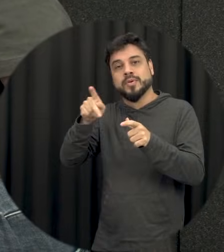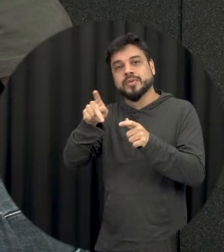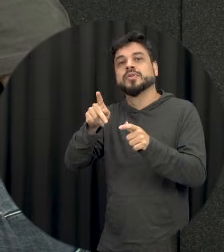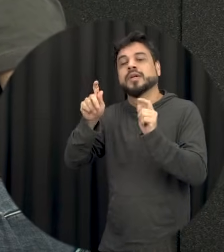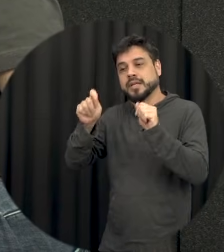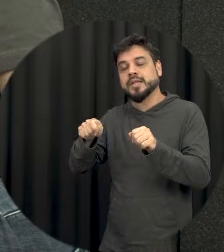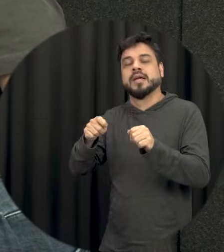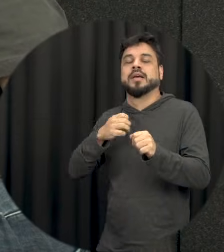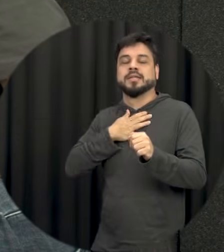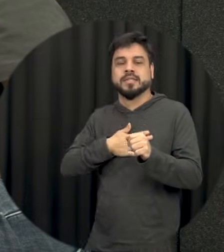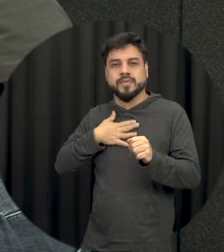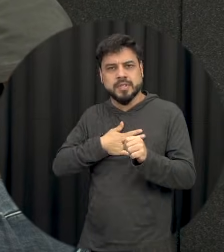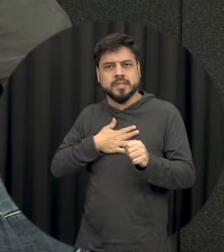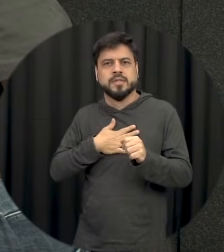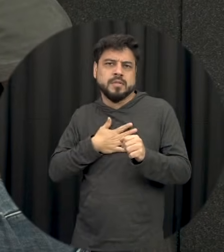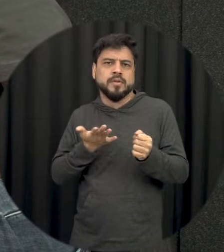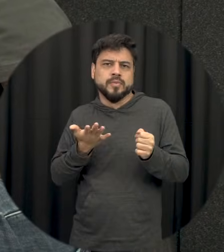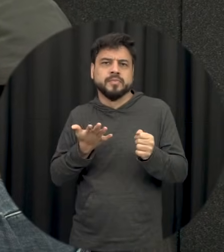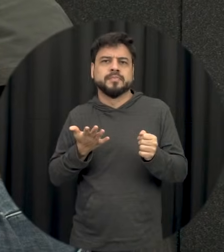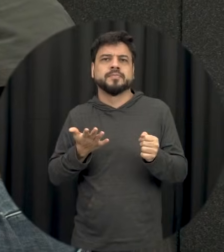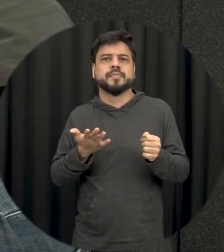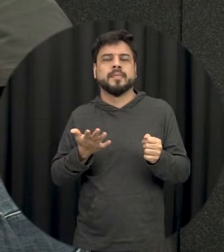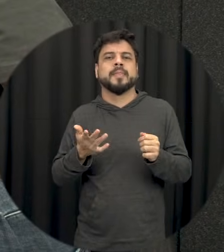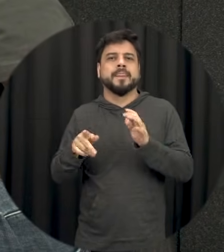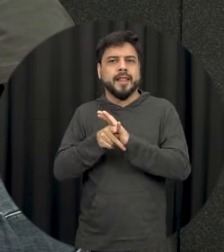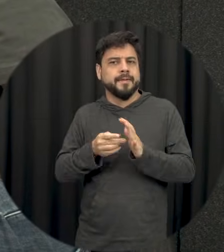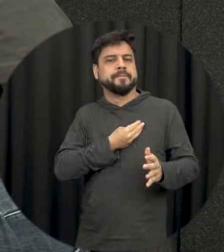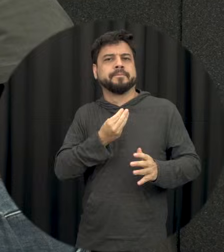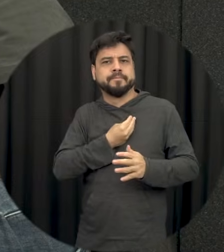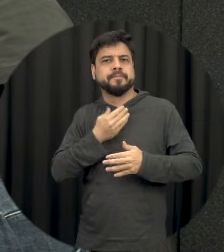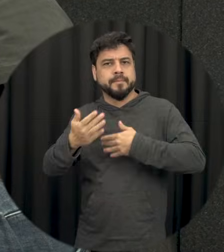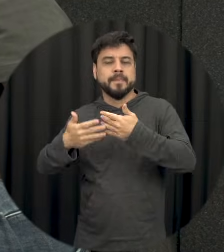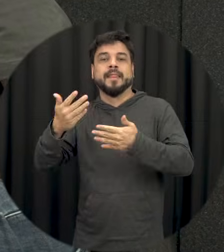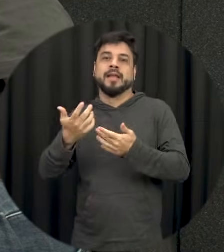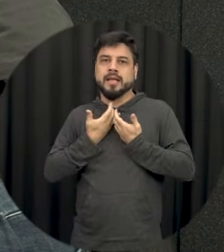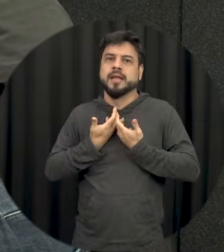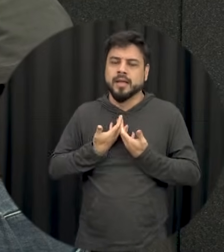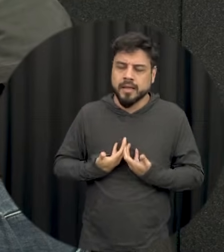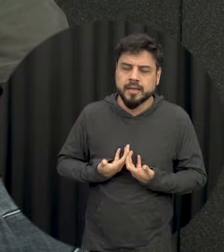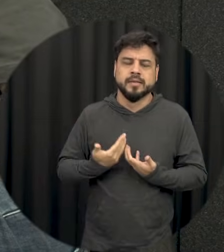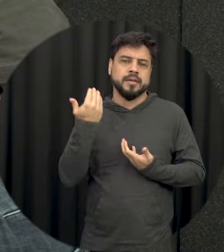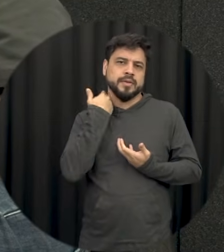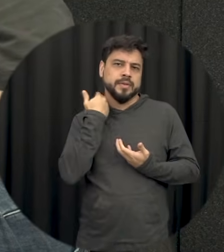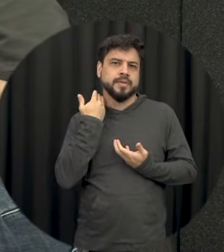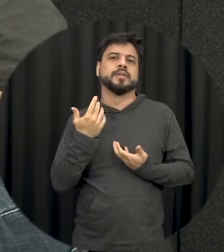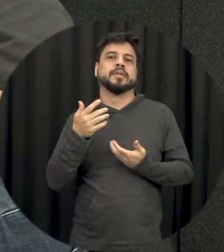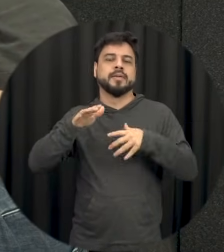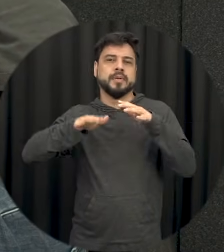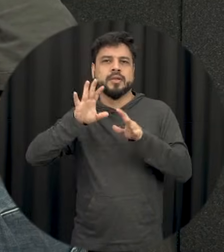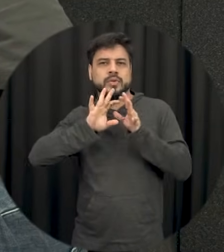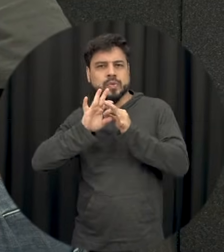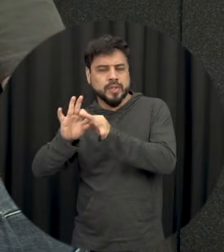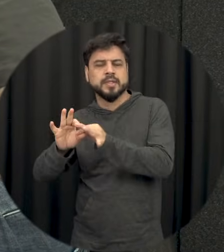satisfações, inclusive no dia a dia, no cotidiano, apesar de ser muito cansativo, de ser, dependendo do contexto